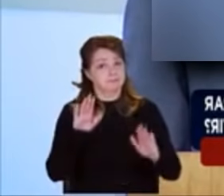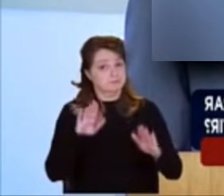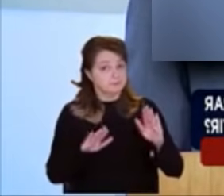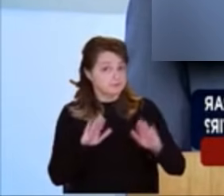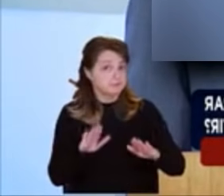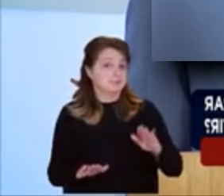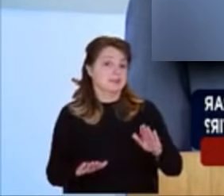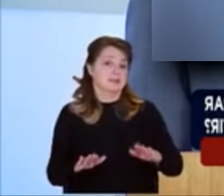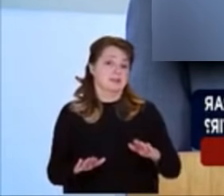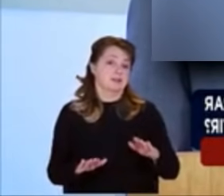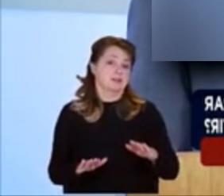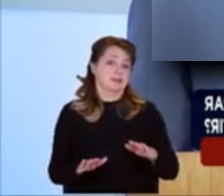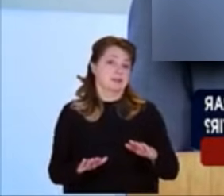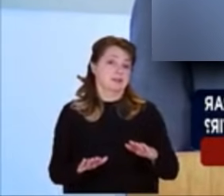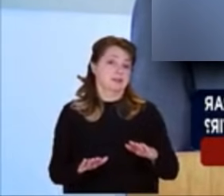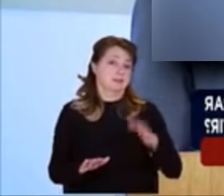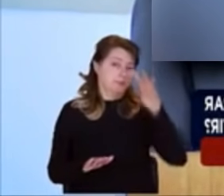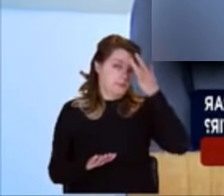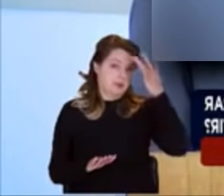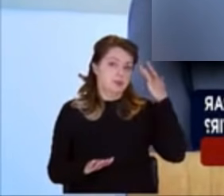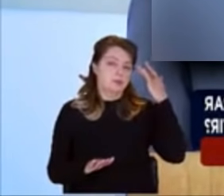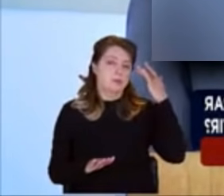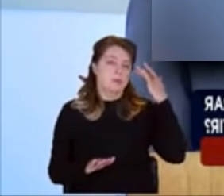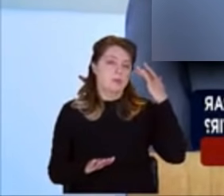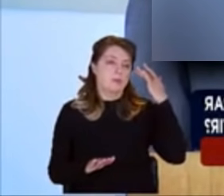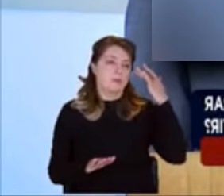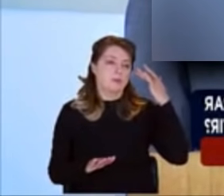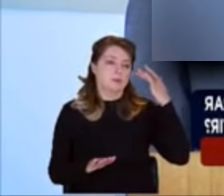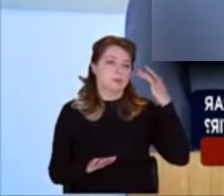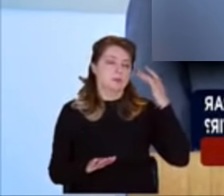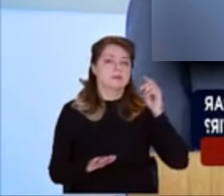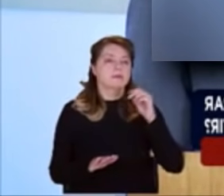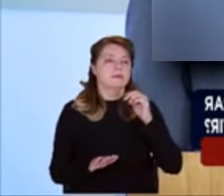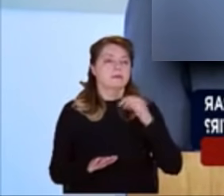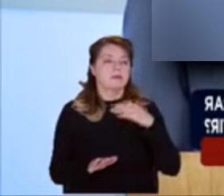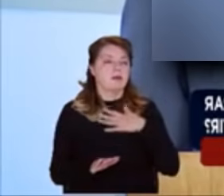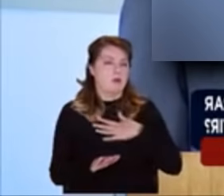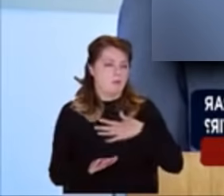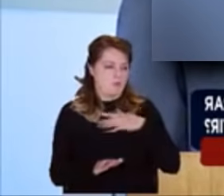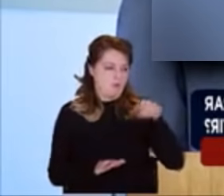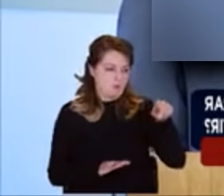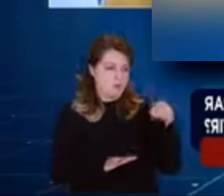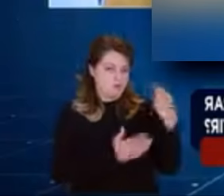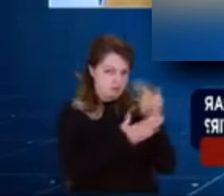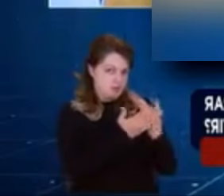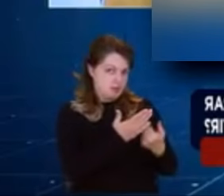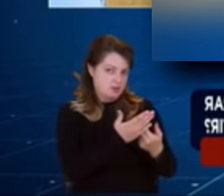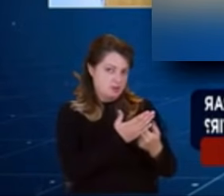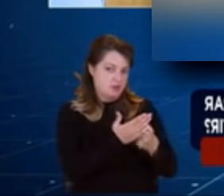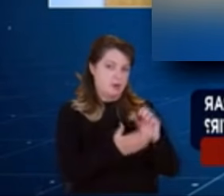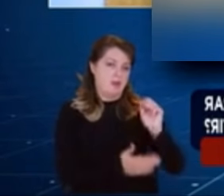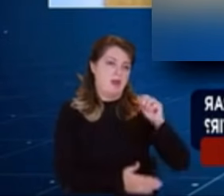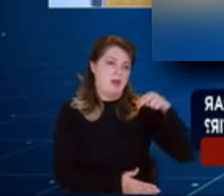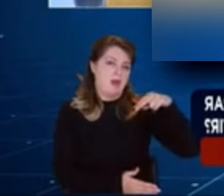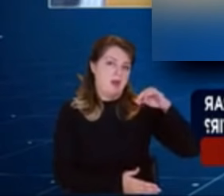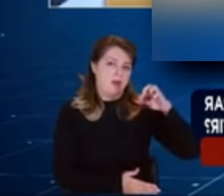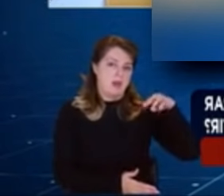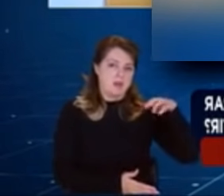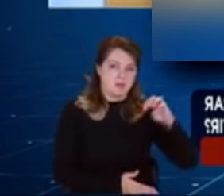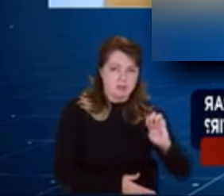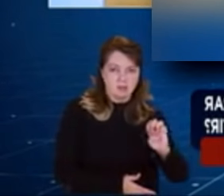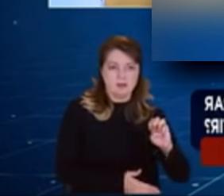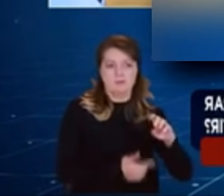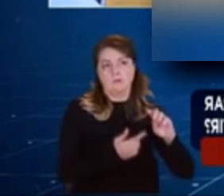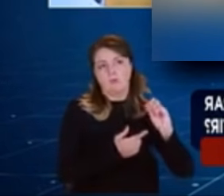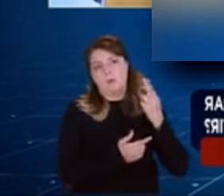conseguir fiéis para ter mais dízimo na Universal que tá passando para tantas famílias de madrugada, meu irmão. Inclusive, eu conheço muitas pessoas que assistem,